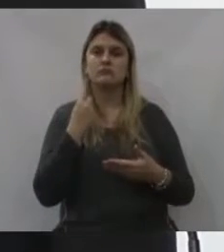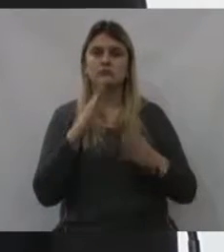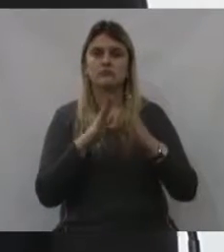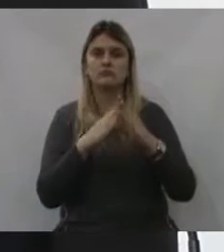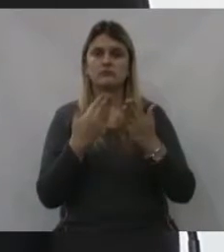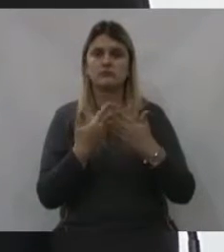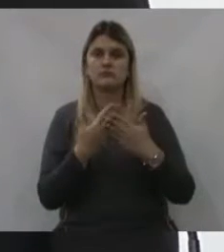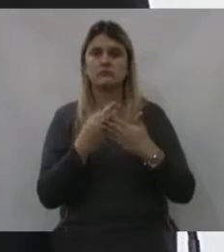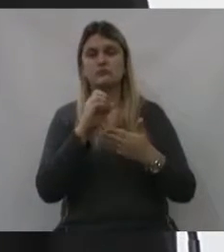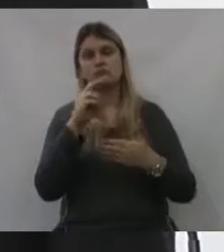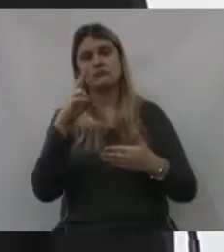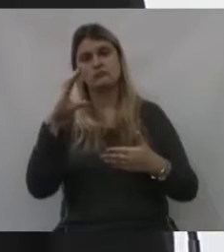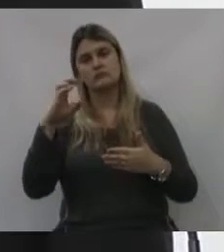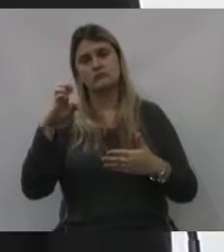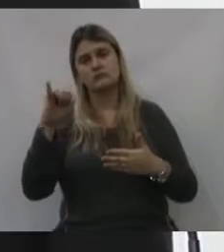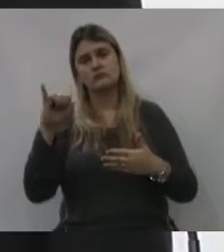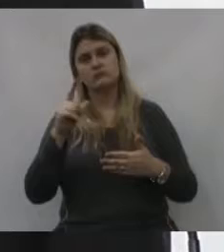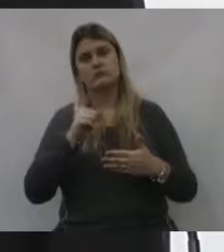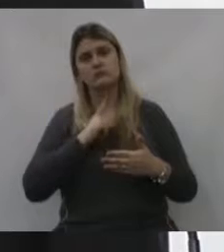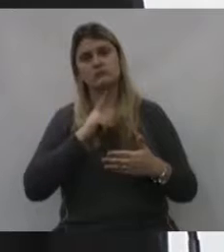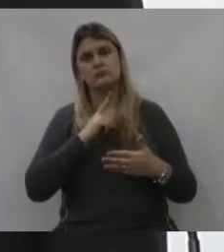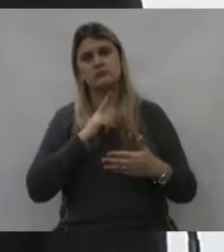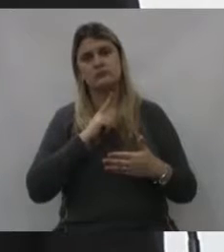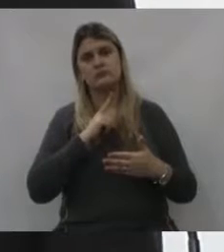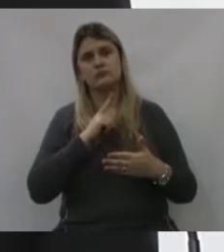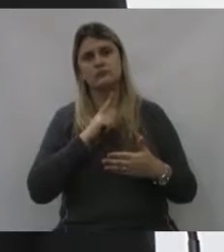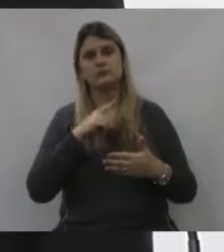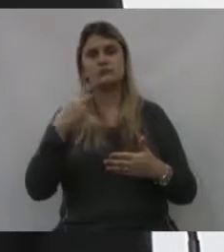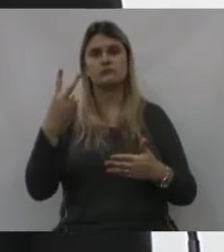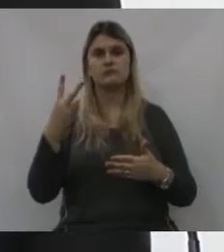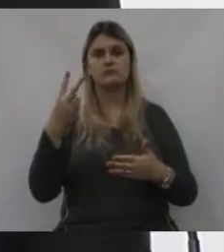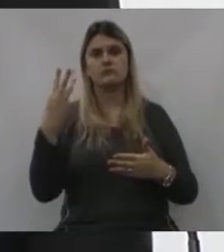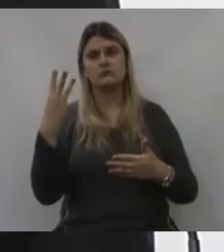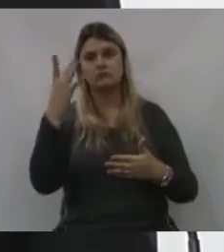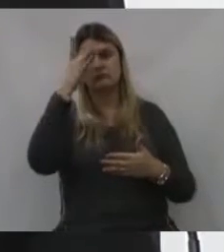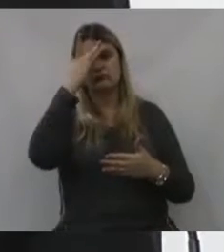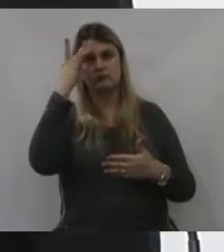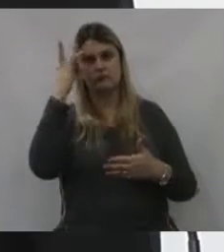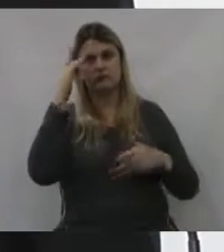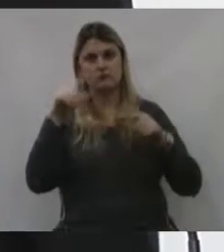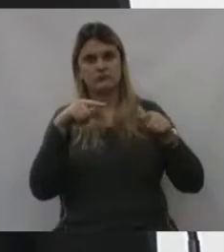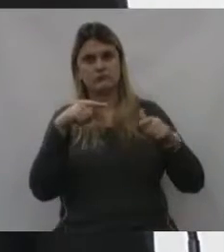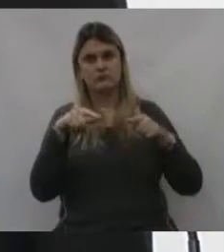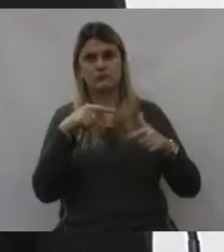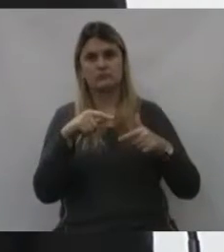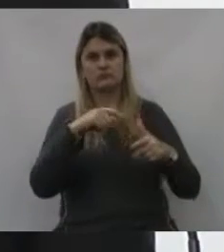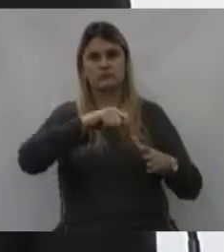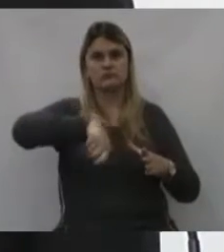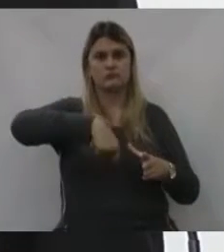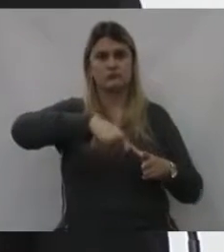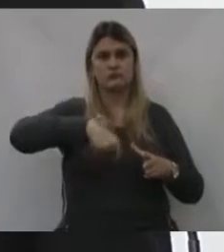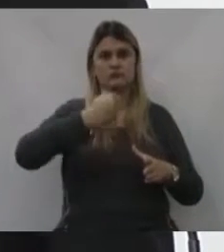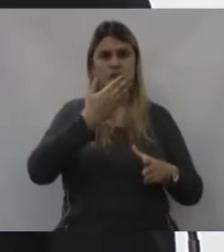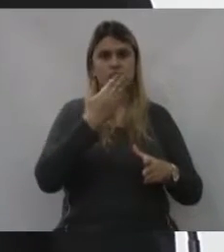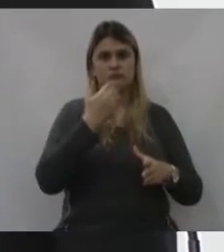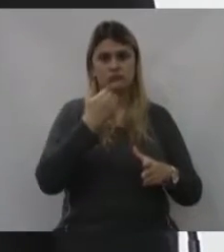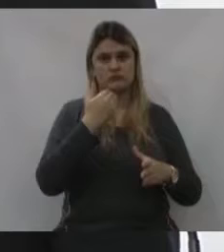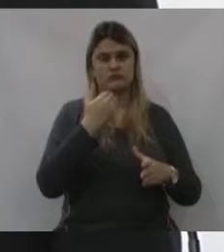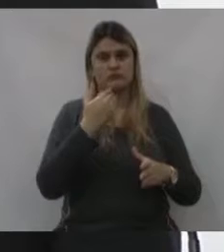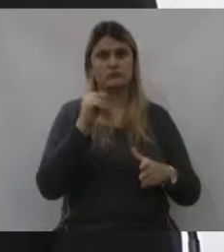Cada escola ou creche tem em torno de 2, 3 pessoas que trabalham na